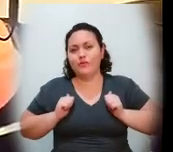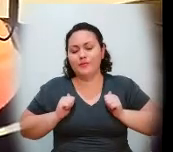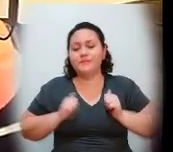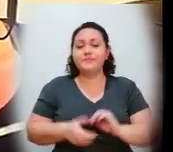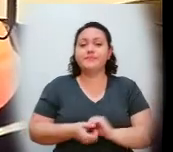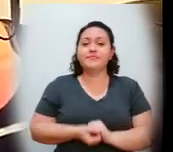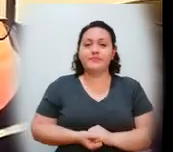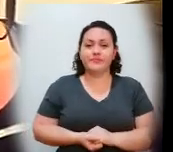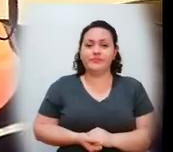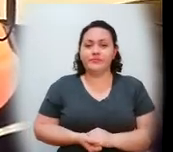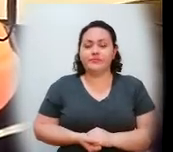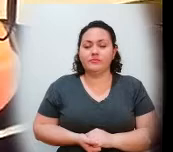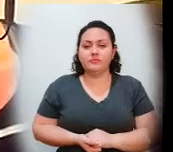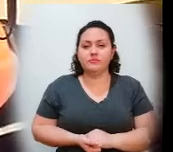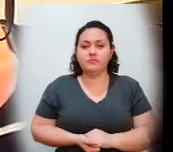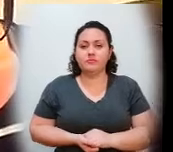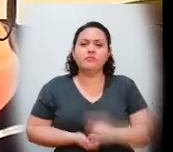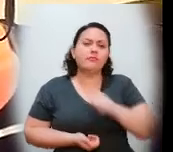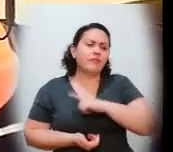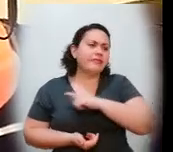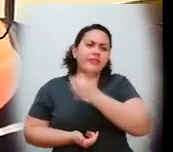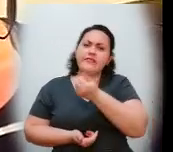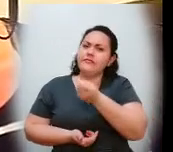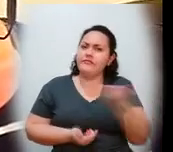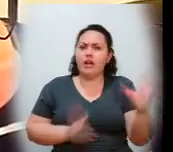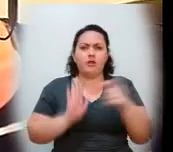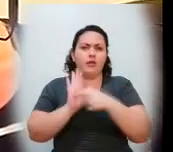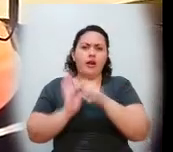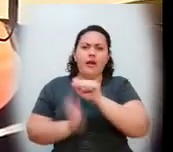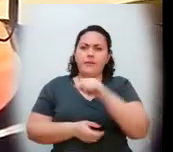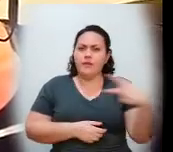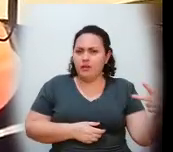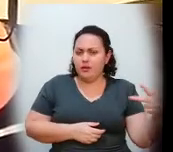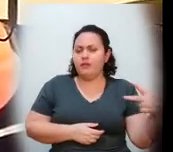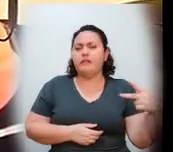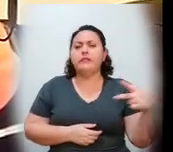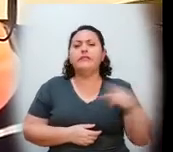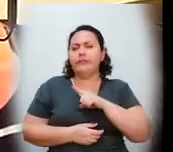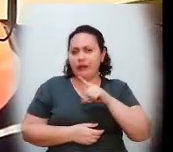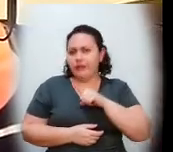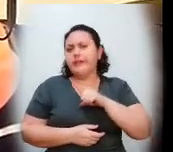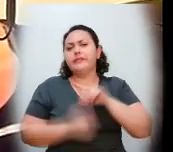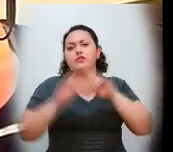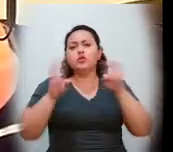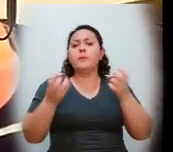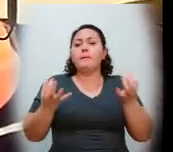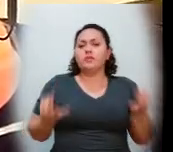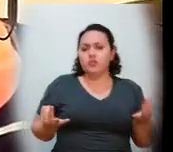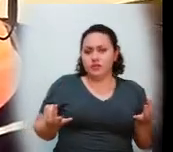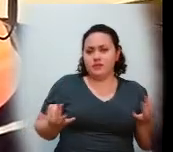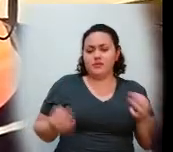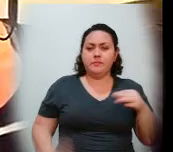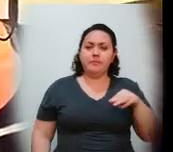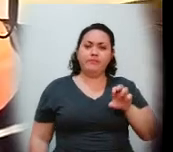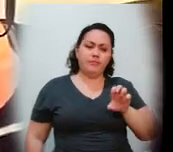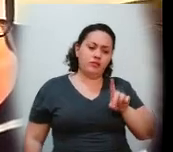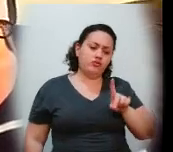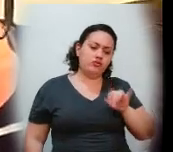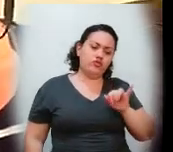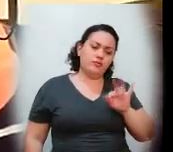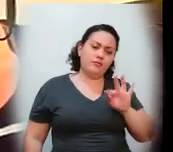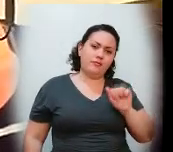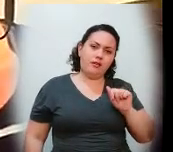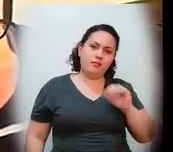relaxamento. Né? Então, mesmo até tem vários aplicativos que tem a questão da meditação, inclusive